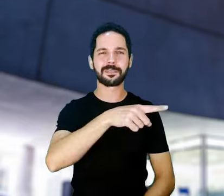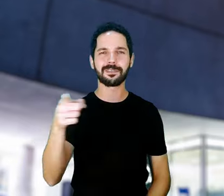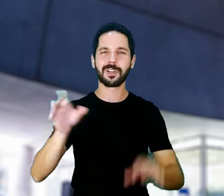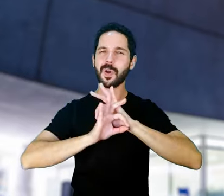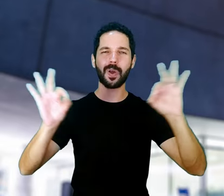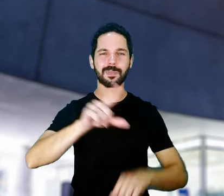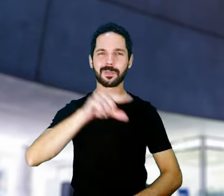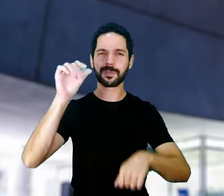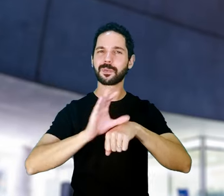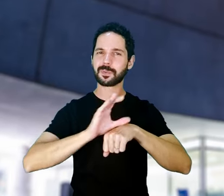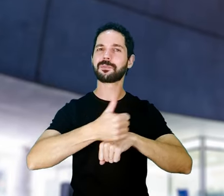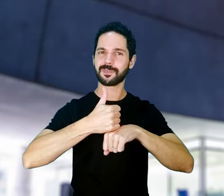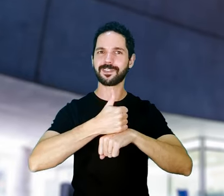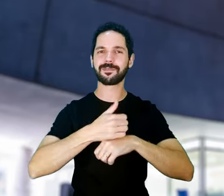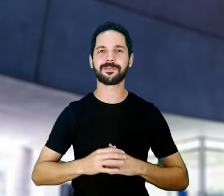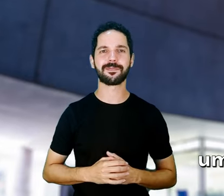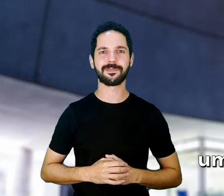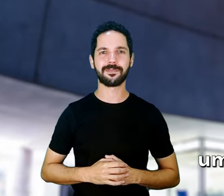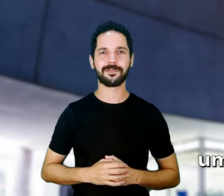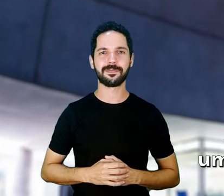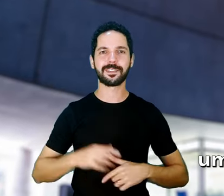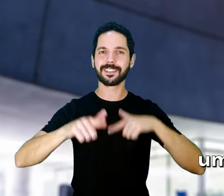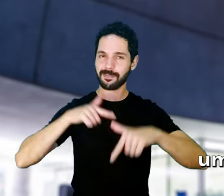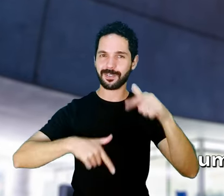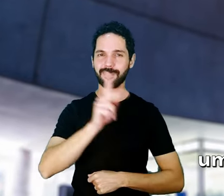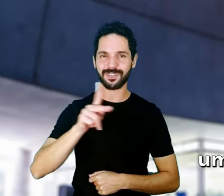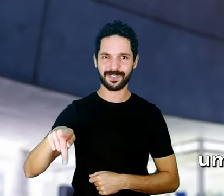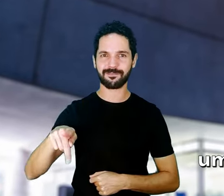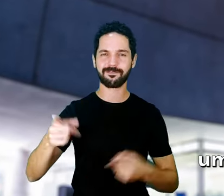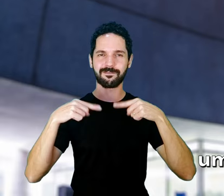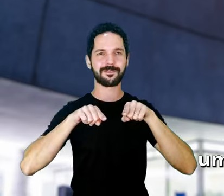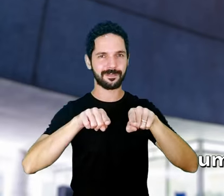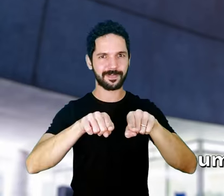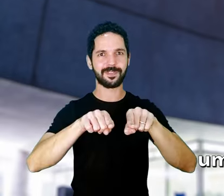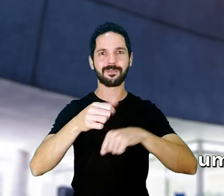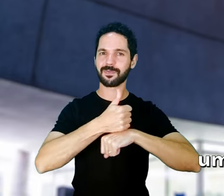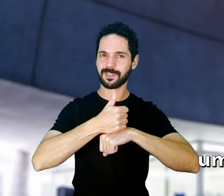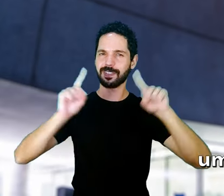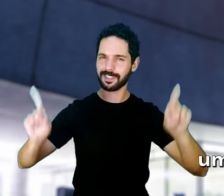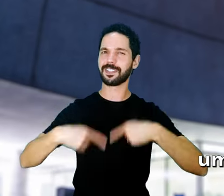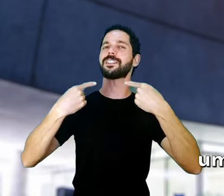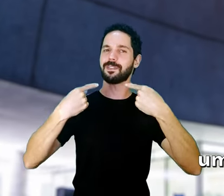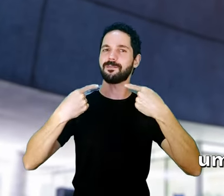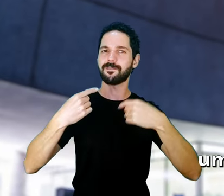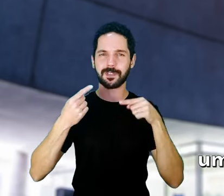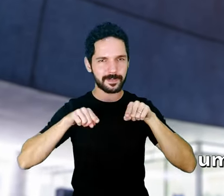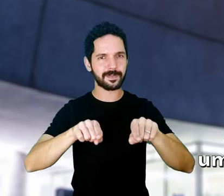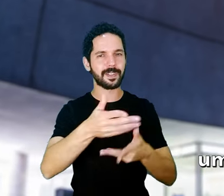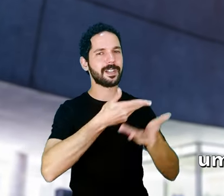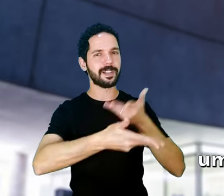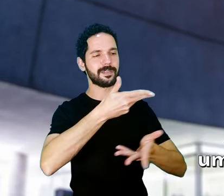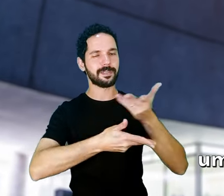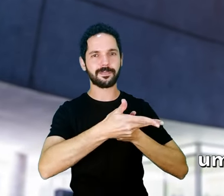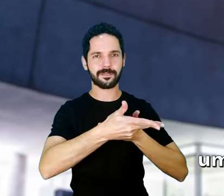pela excelente escolha da profissão. A atividade docente é, ao mesmo tempo, uma profissão